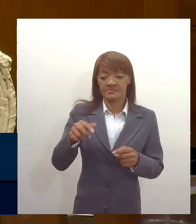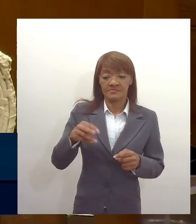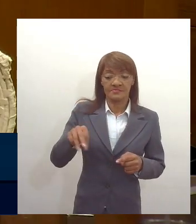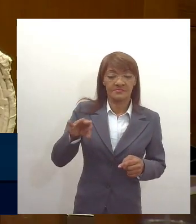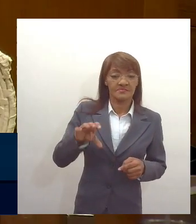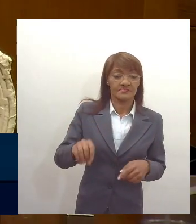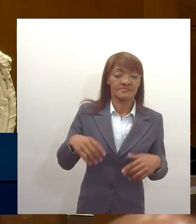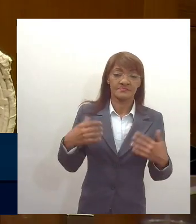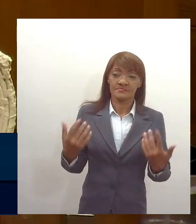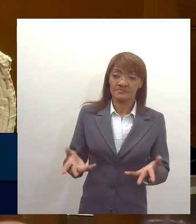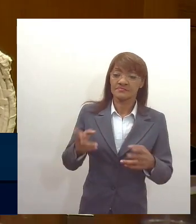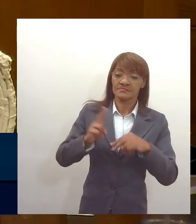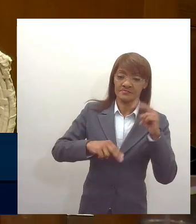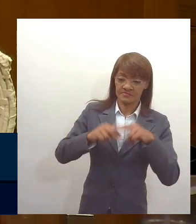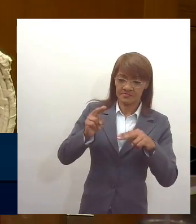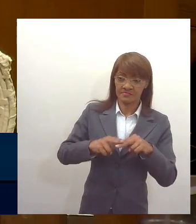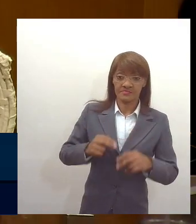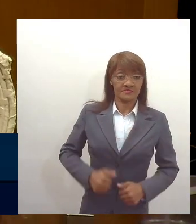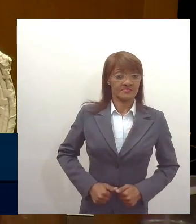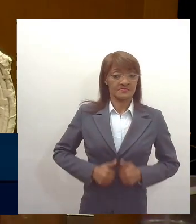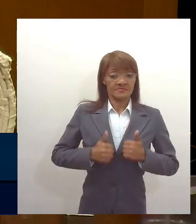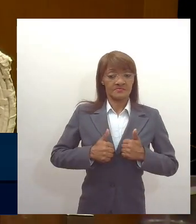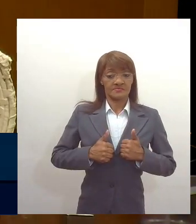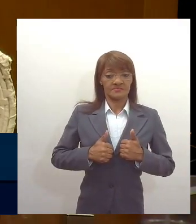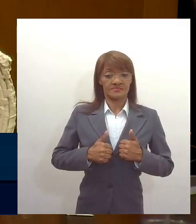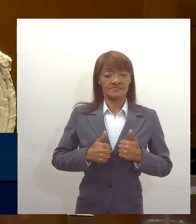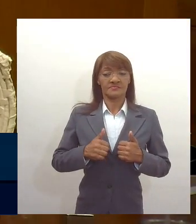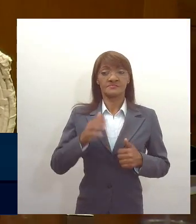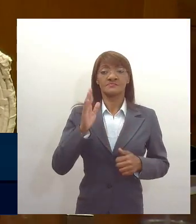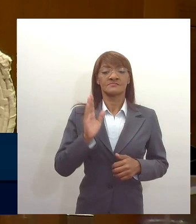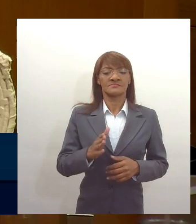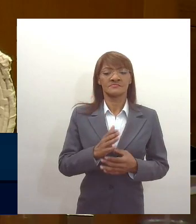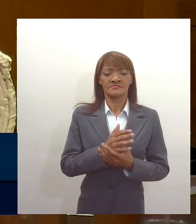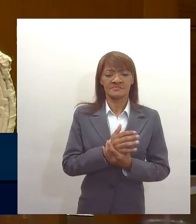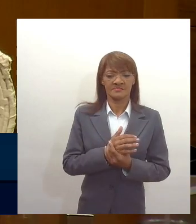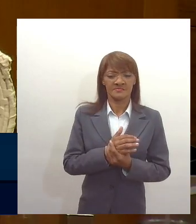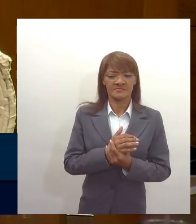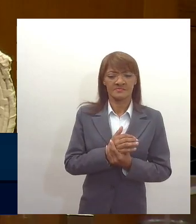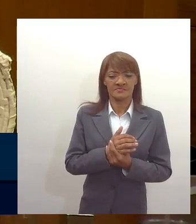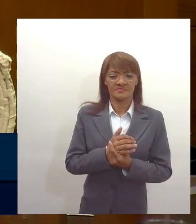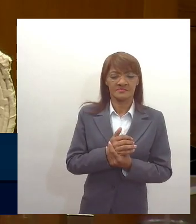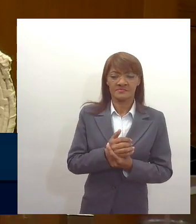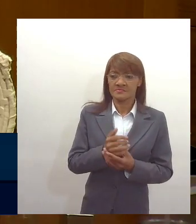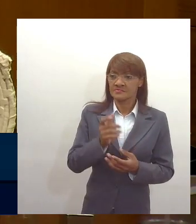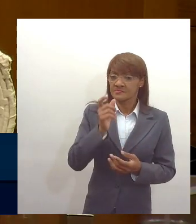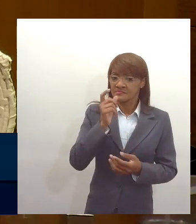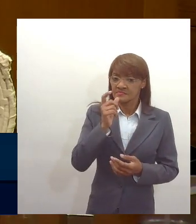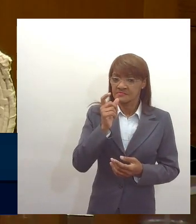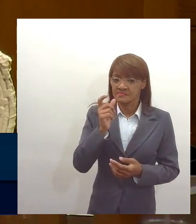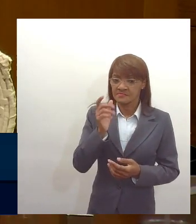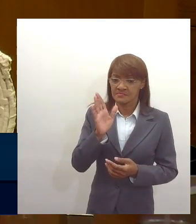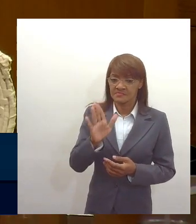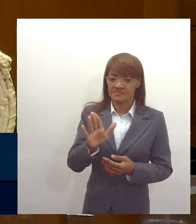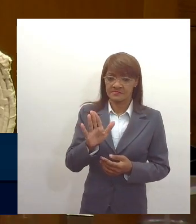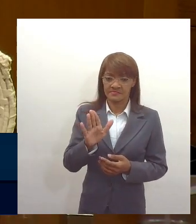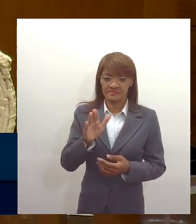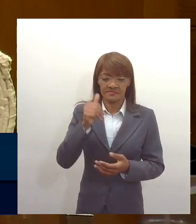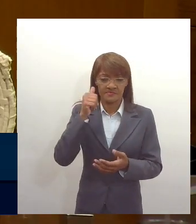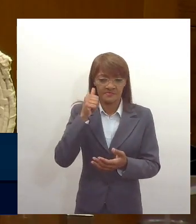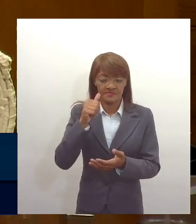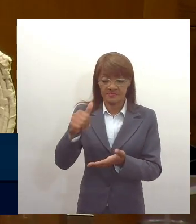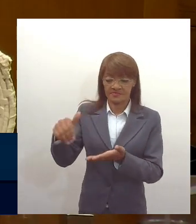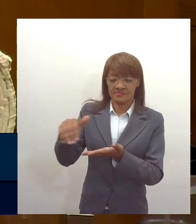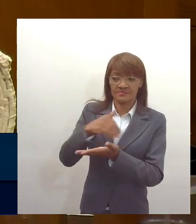é Similarra, que ela é a Secretária Nacional dos Direitos das Pessoas LGBTQIA+, que é